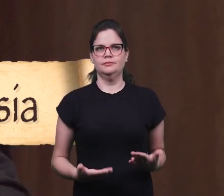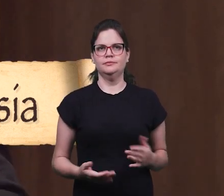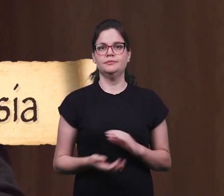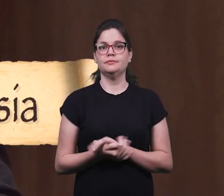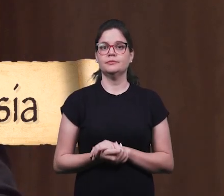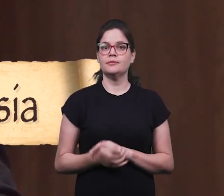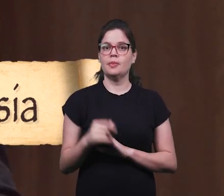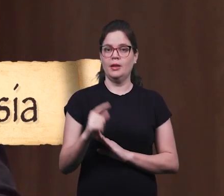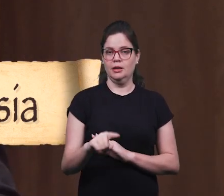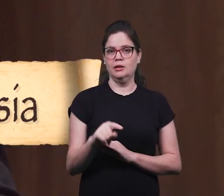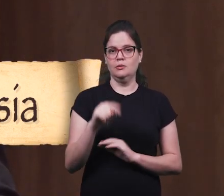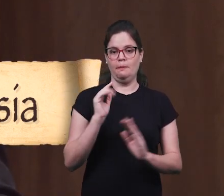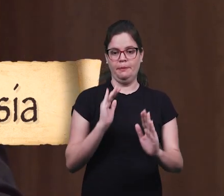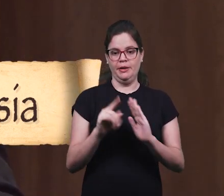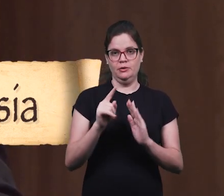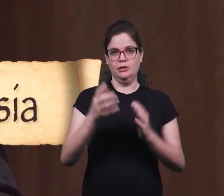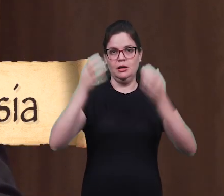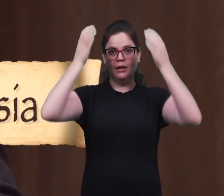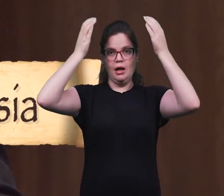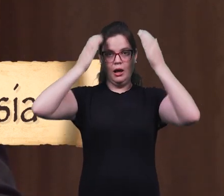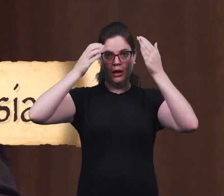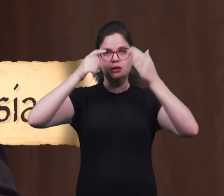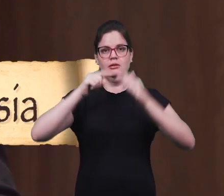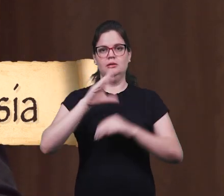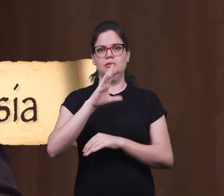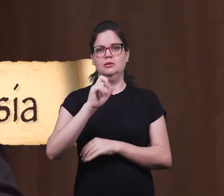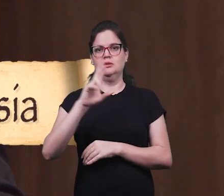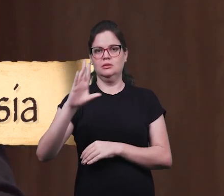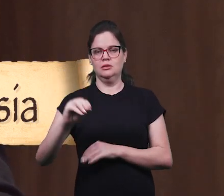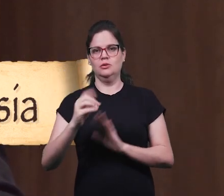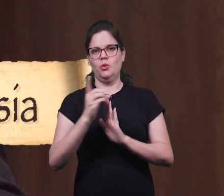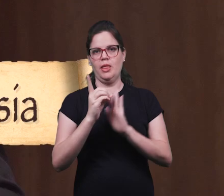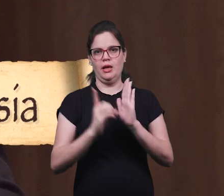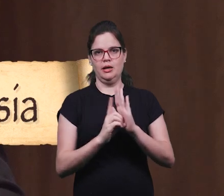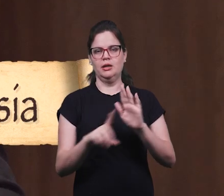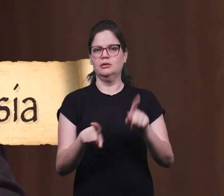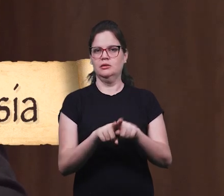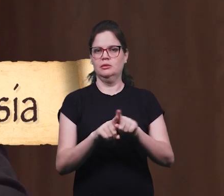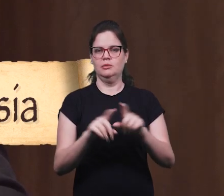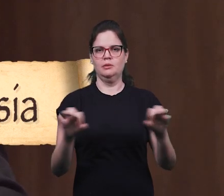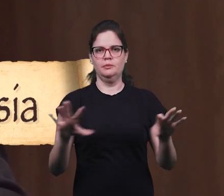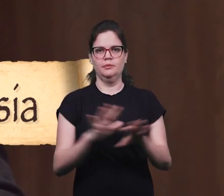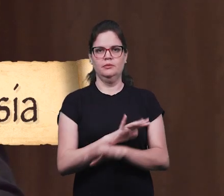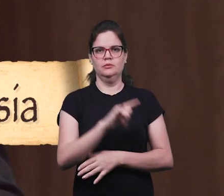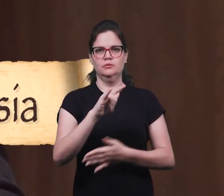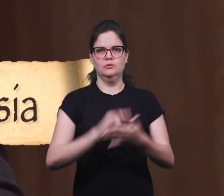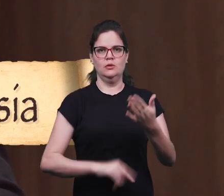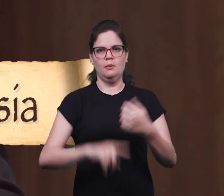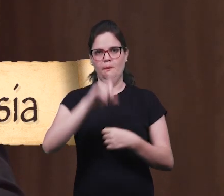Então Ciro deixa o decreto lá, iria reconstruir Jerusalém.